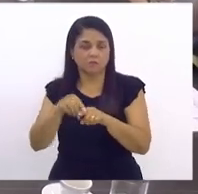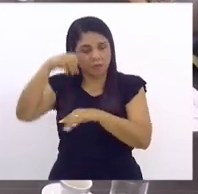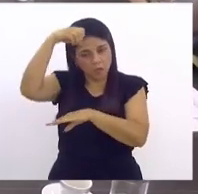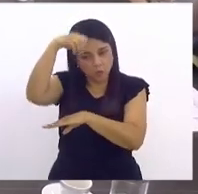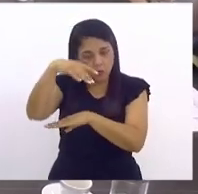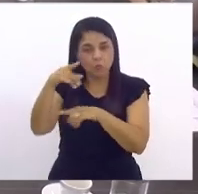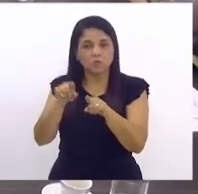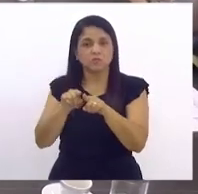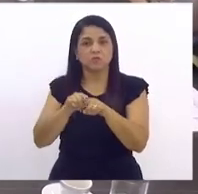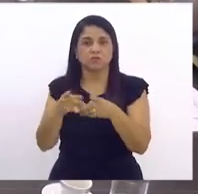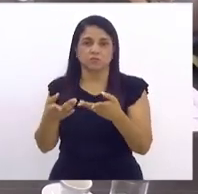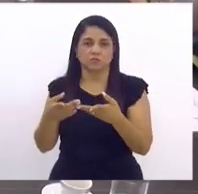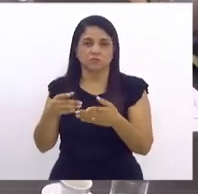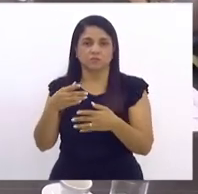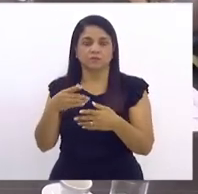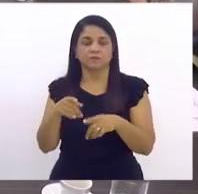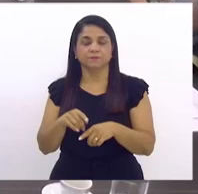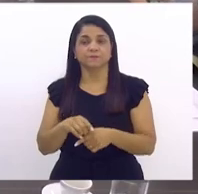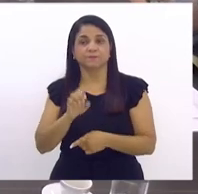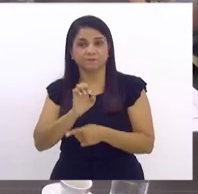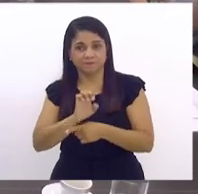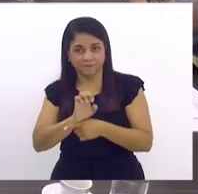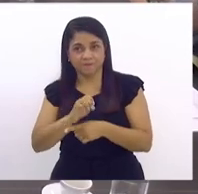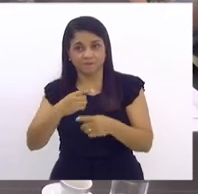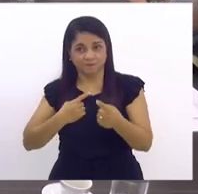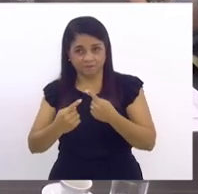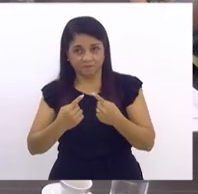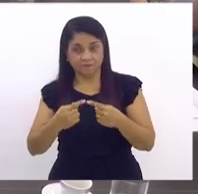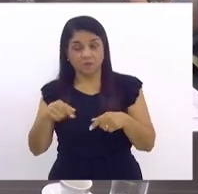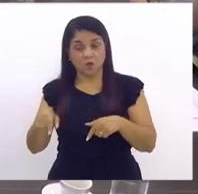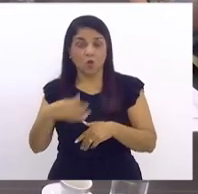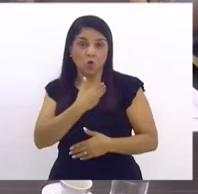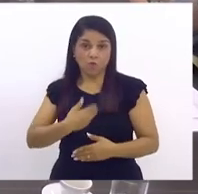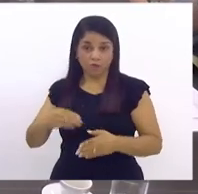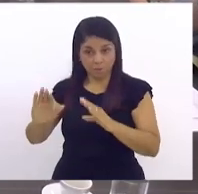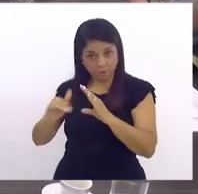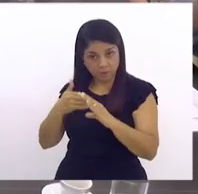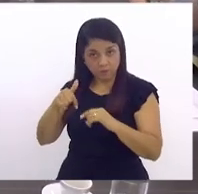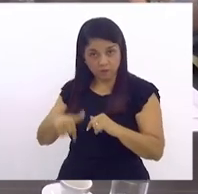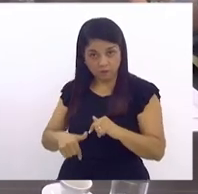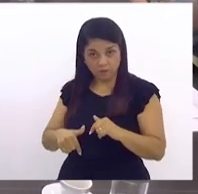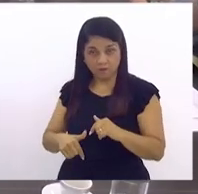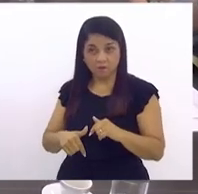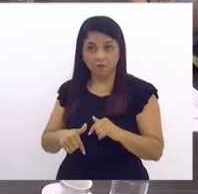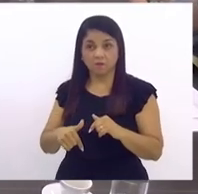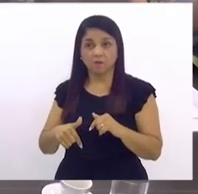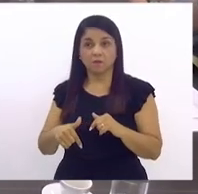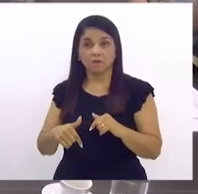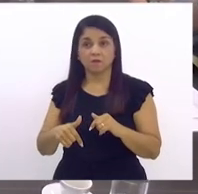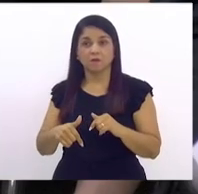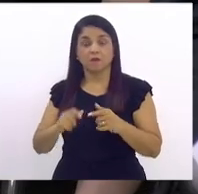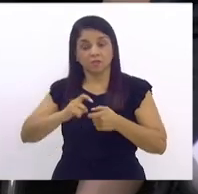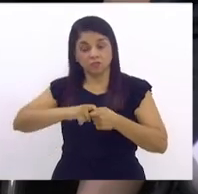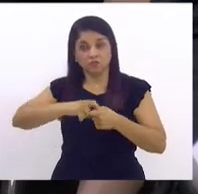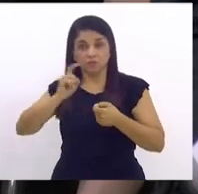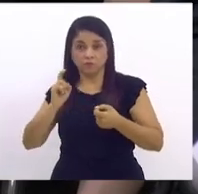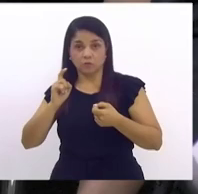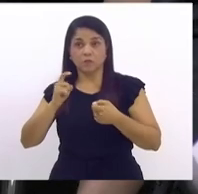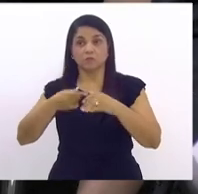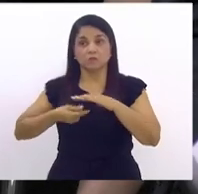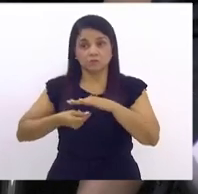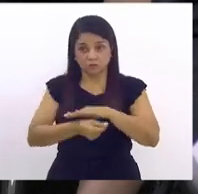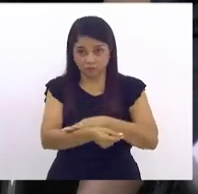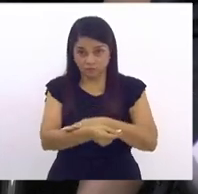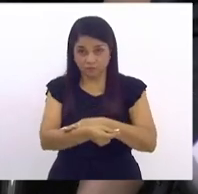Né? Lembrando que, recentemente, o governo mandou para casa... A desvinculação dos fundos. A desvinculação dos fundos. Mas